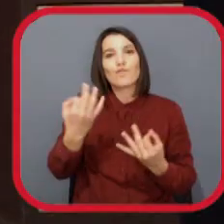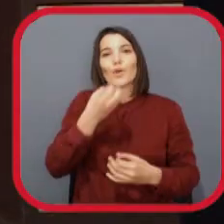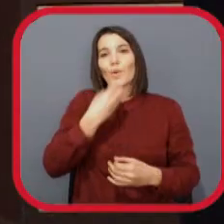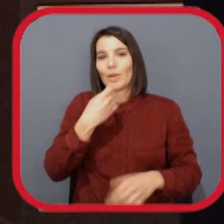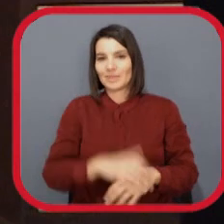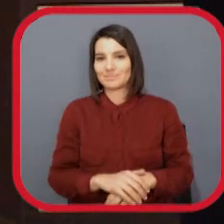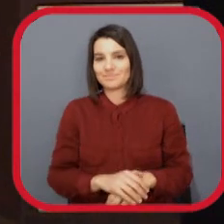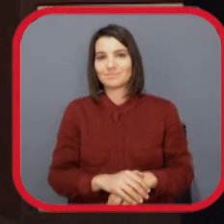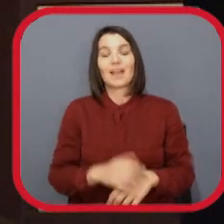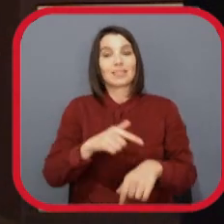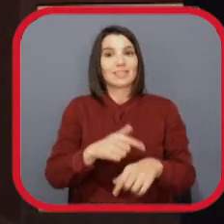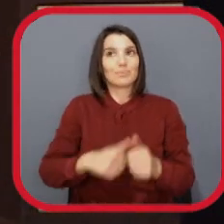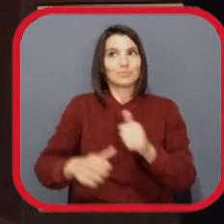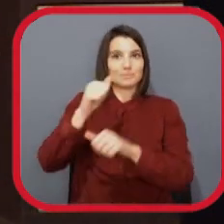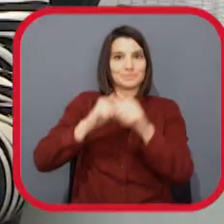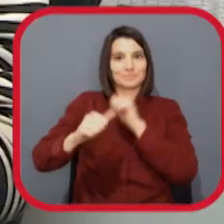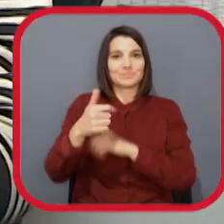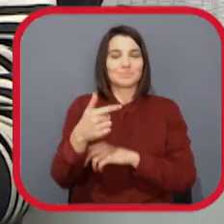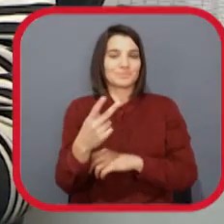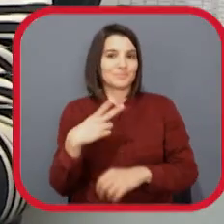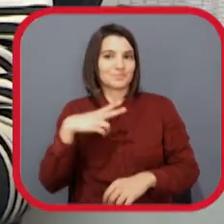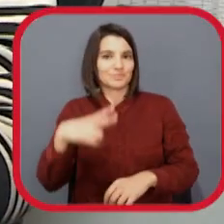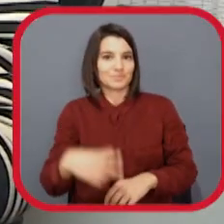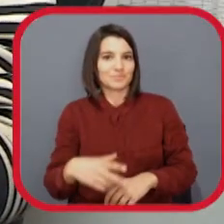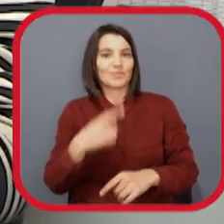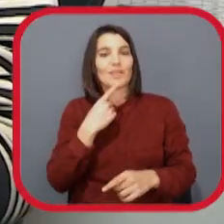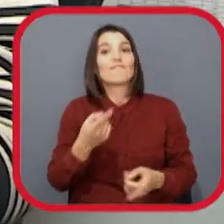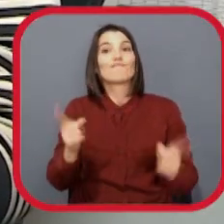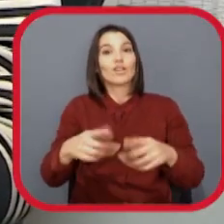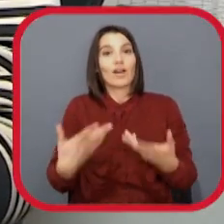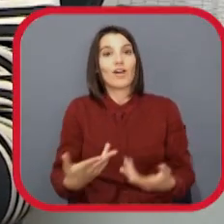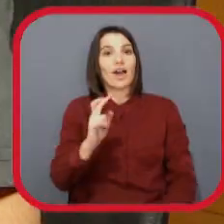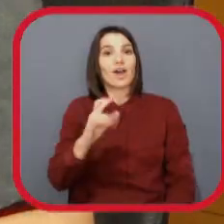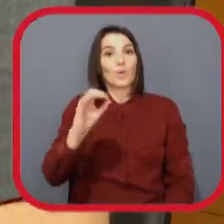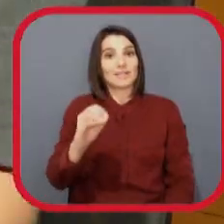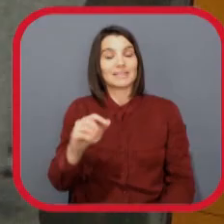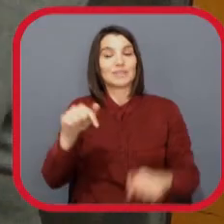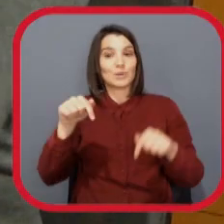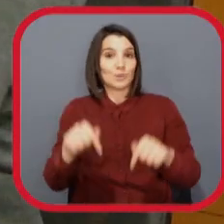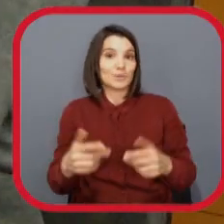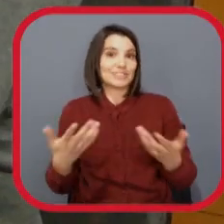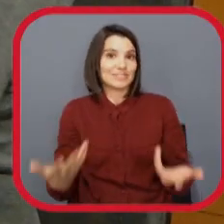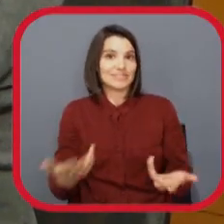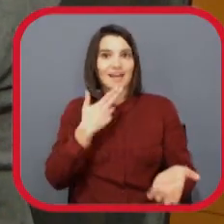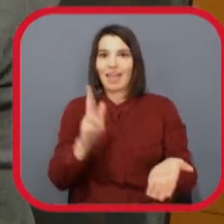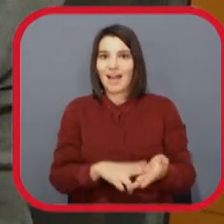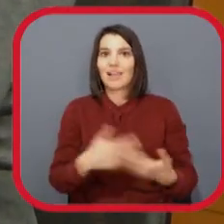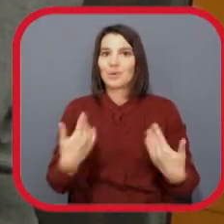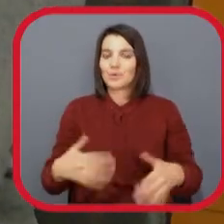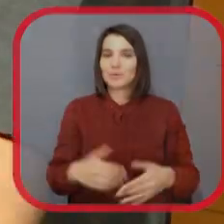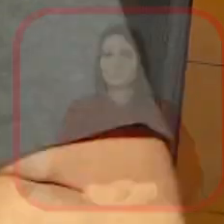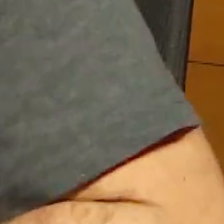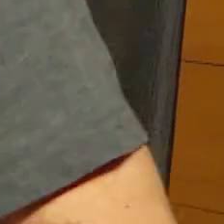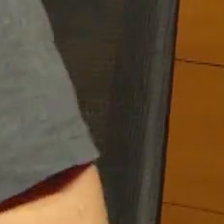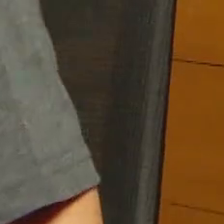Foi. Regressamos no tempo. As televisões portuguesas voltam à década de 80, hoje mais real do que